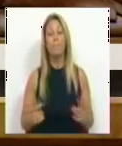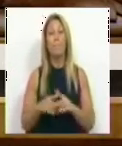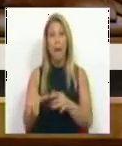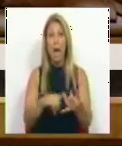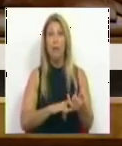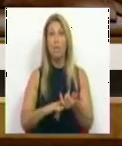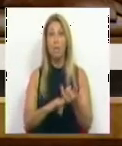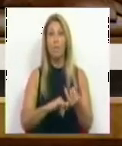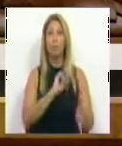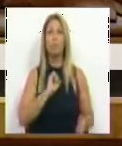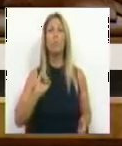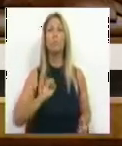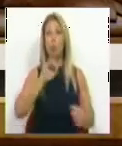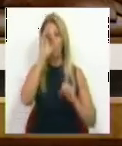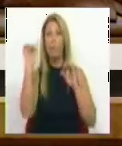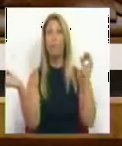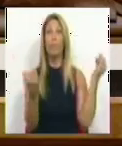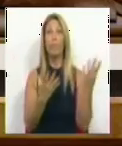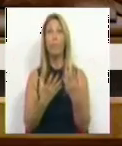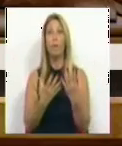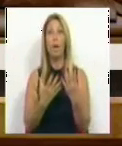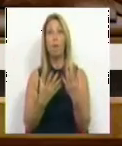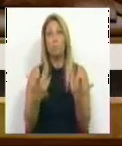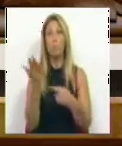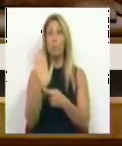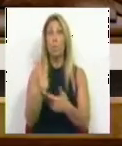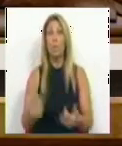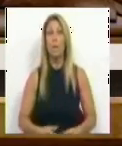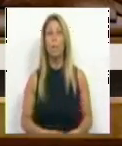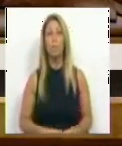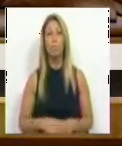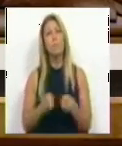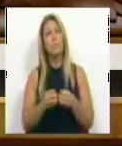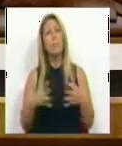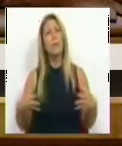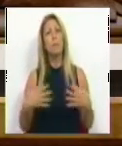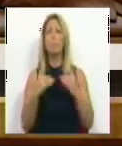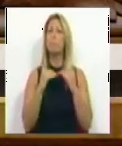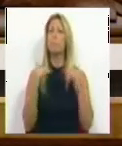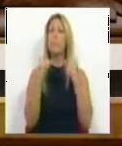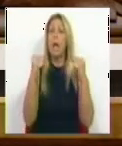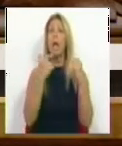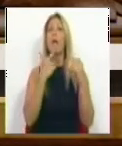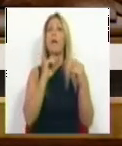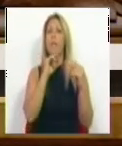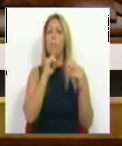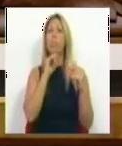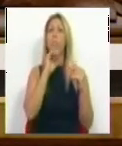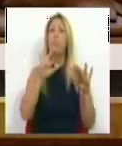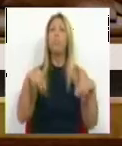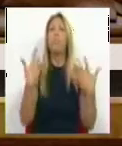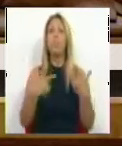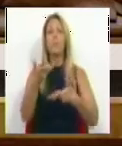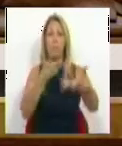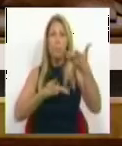proprietários florestais é um desses exemplos, aumentando a escala, permitindo a obtenção de um retorno que dê para